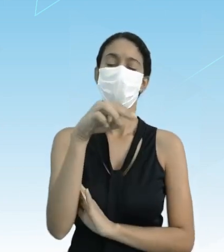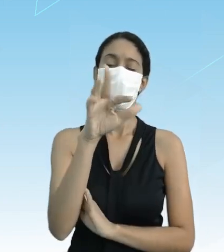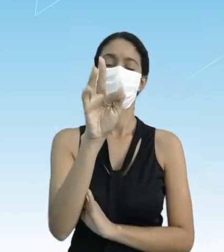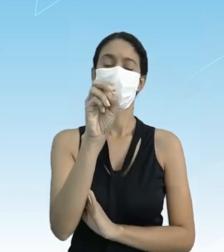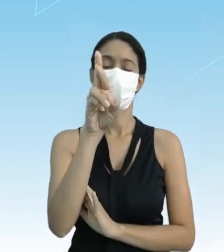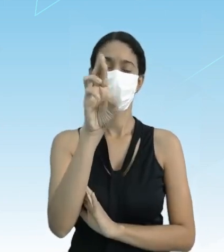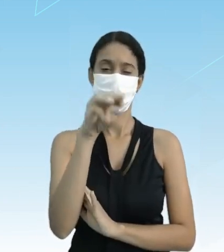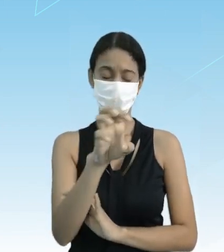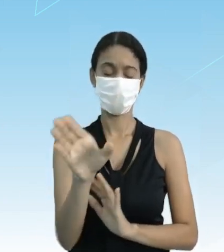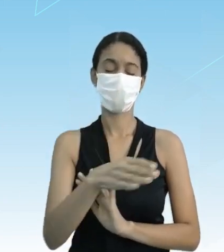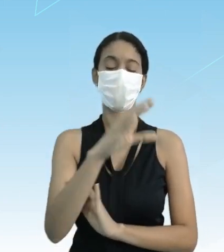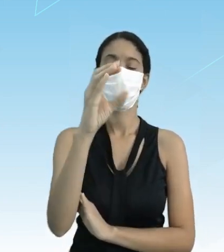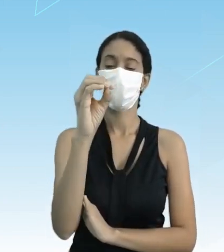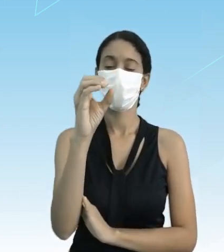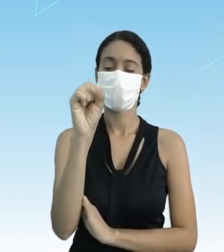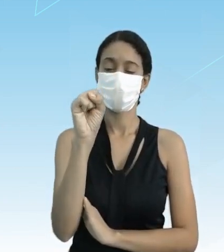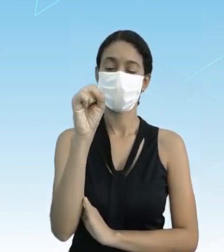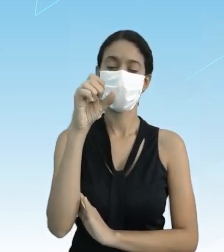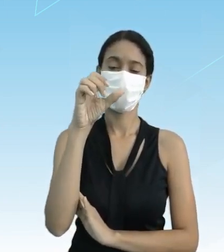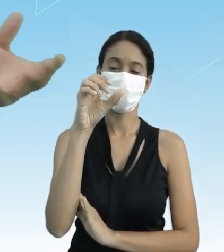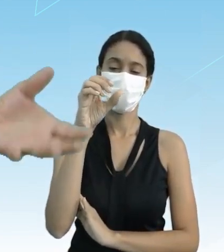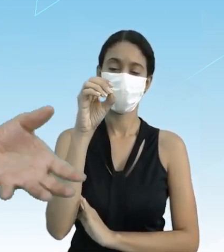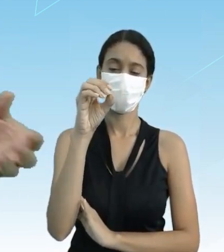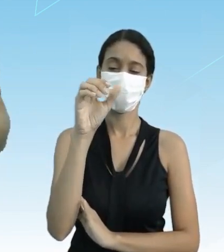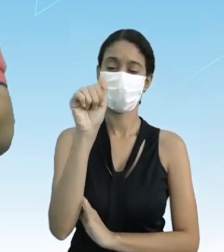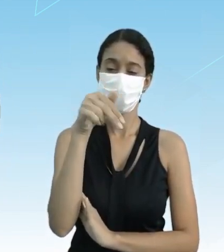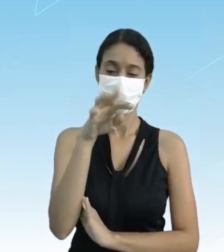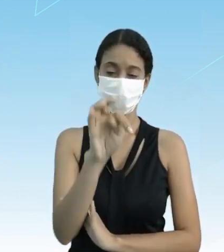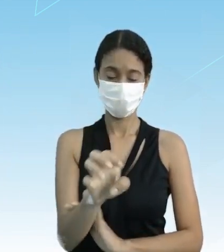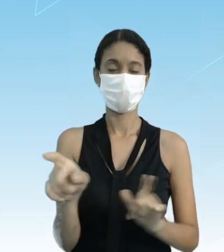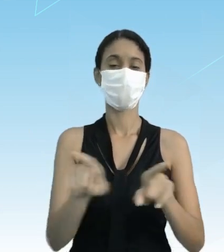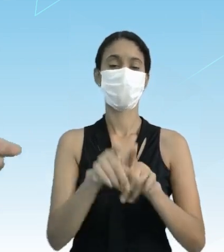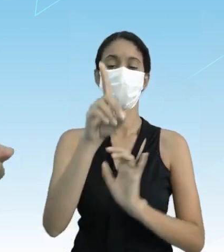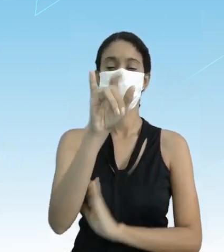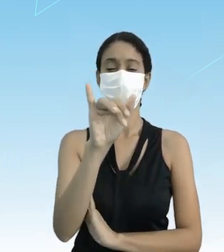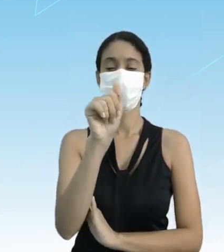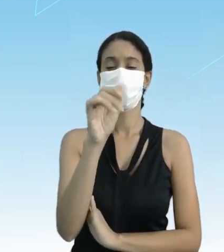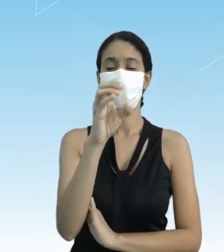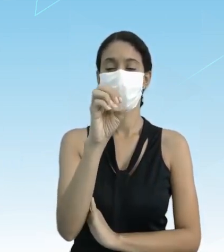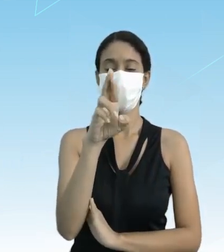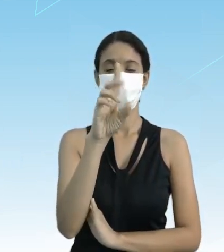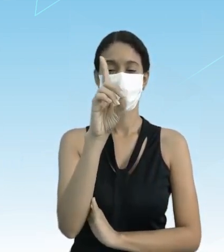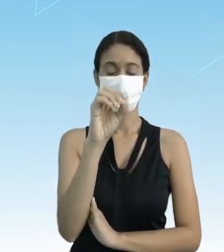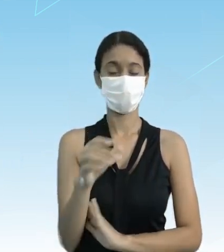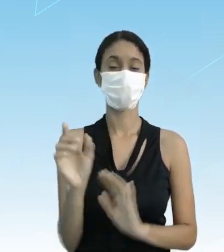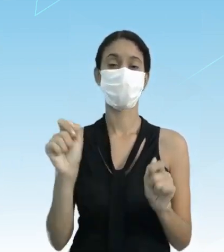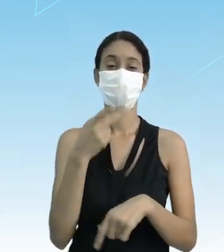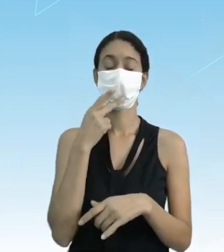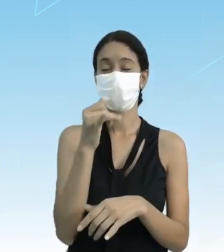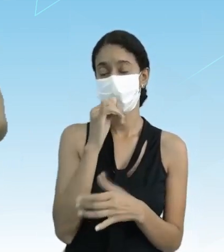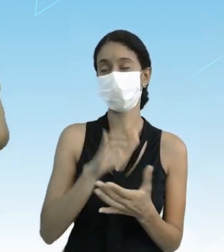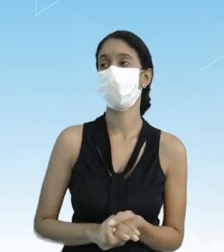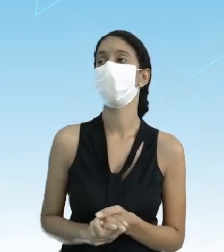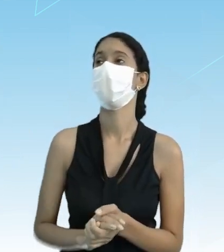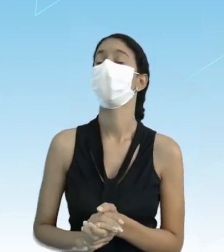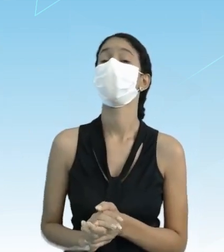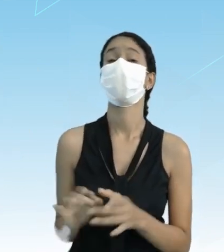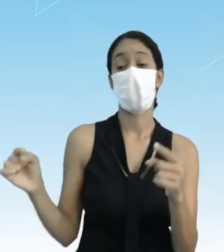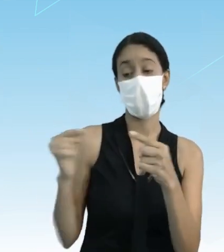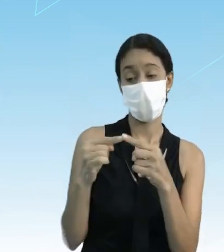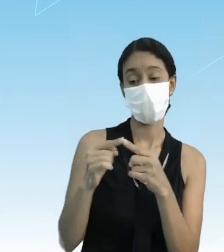de acordo. Por exemplo, se a pesquisa for sobre geografia, você pode dizer, de acordo com dados do